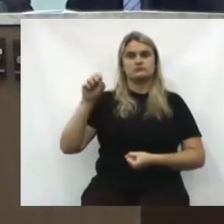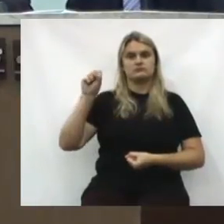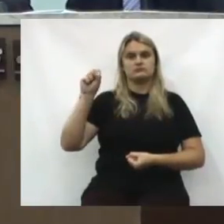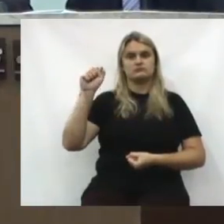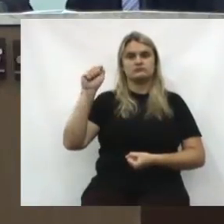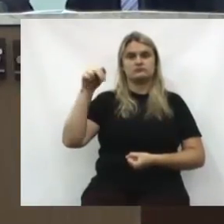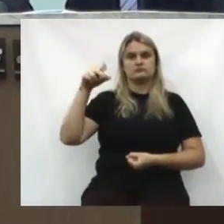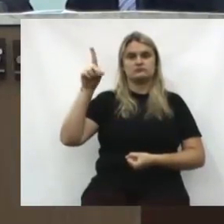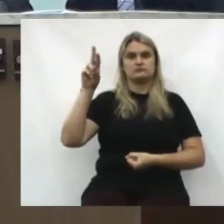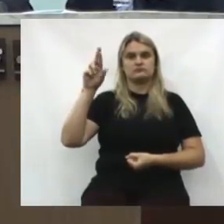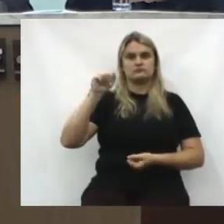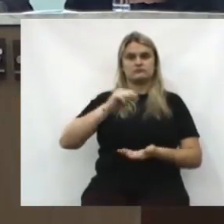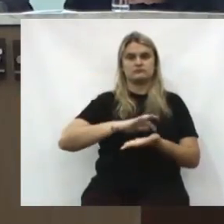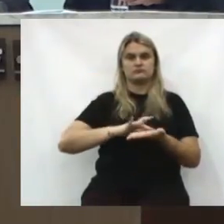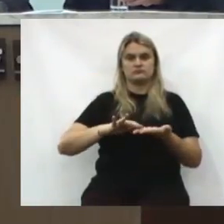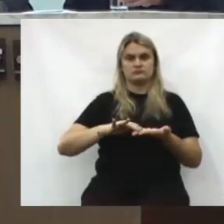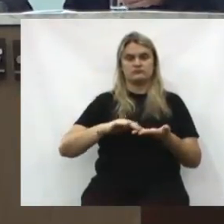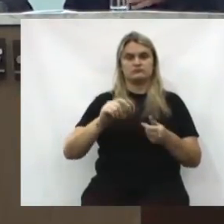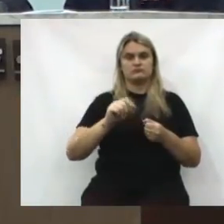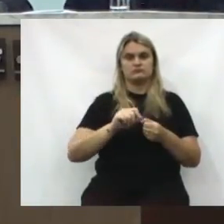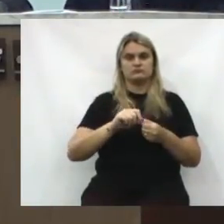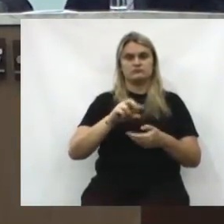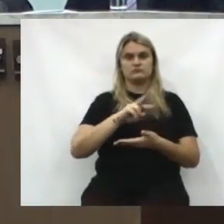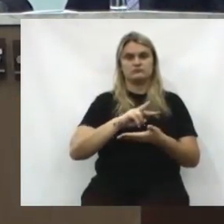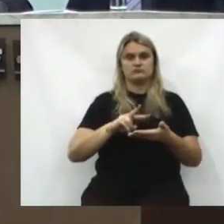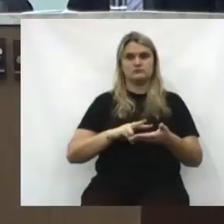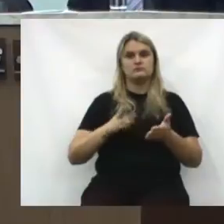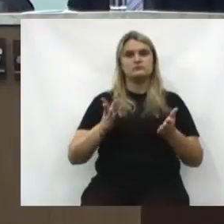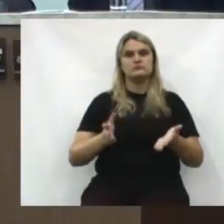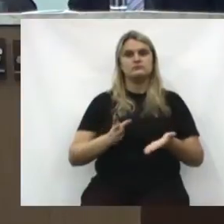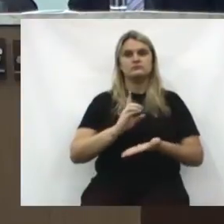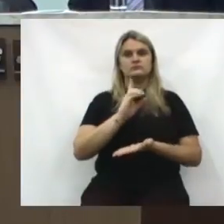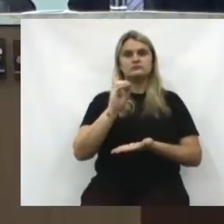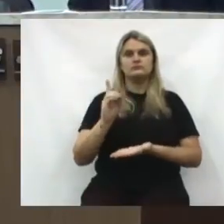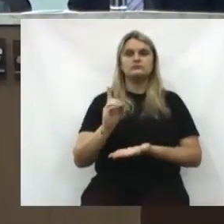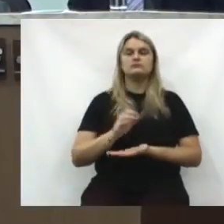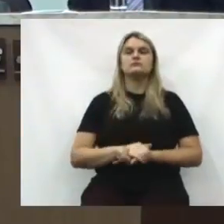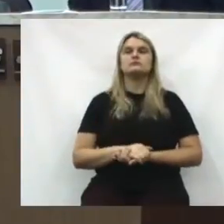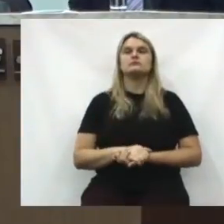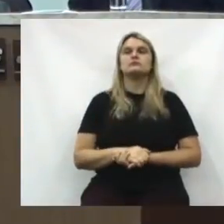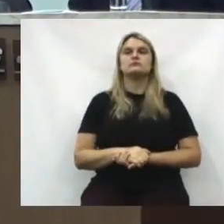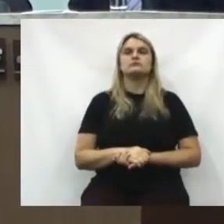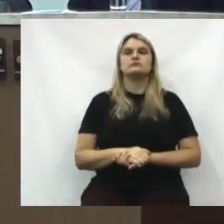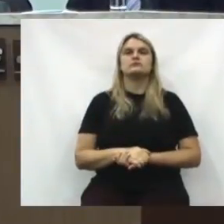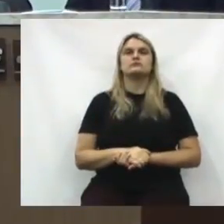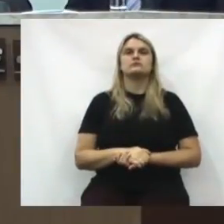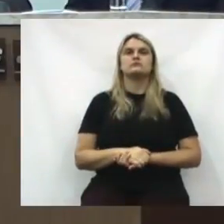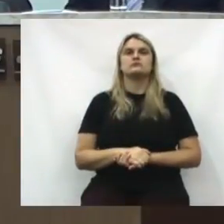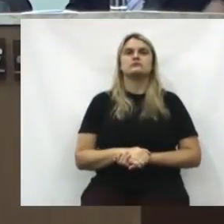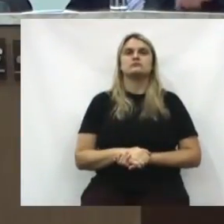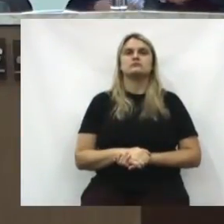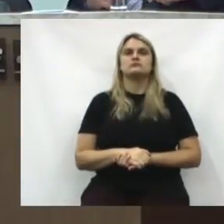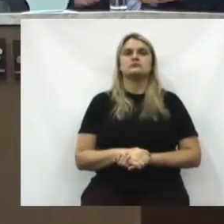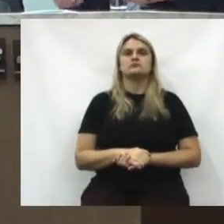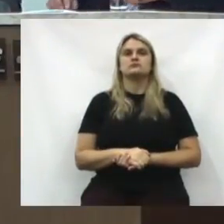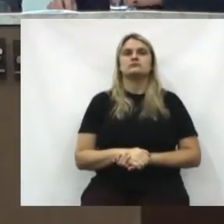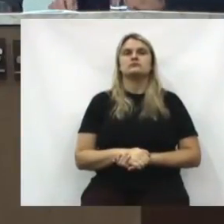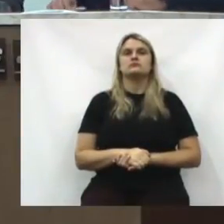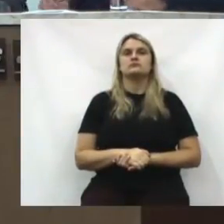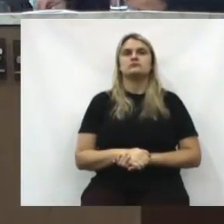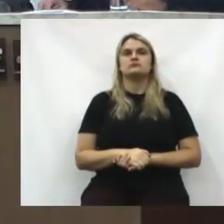pastora Sandra, secretária desta Casa de Leis, para que faça a leitura da matéria constante.